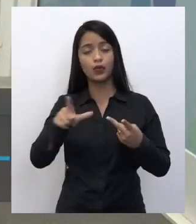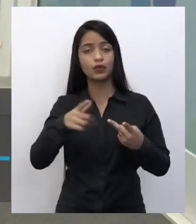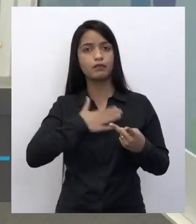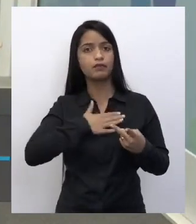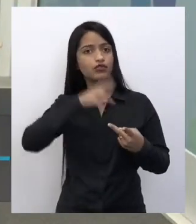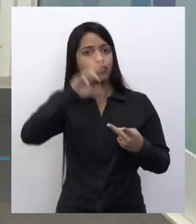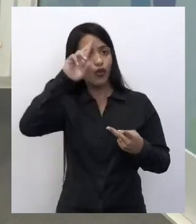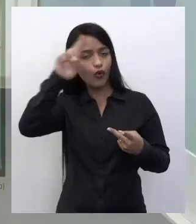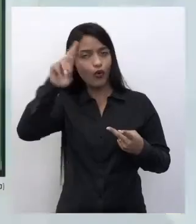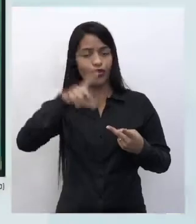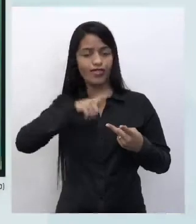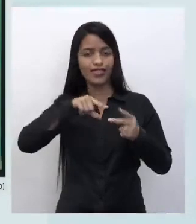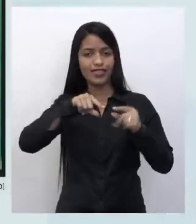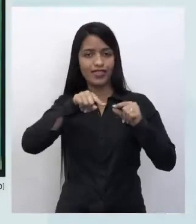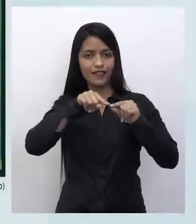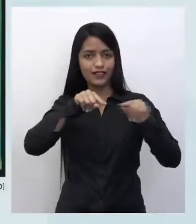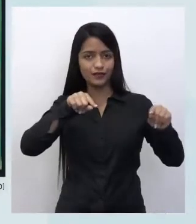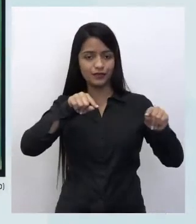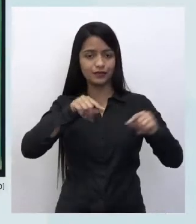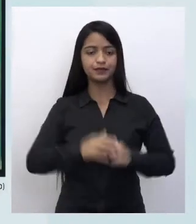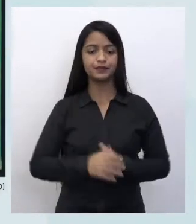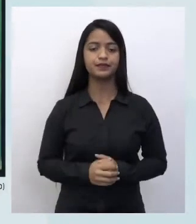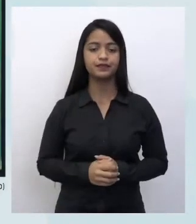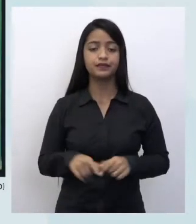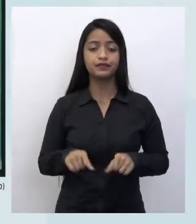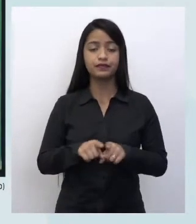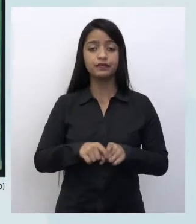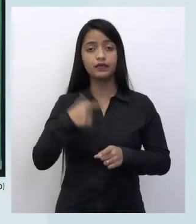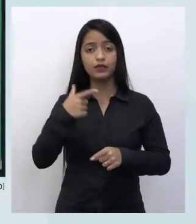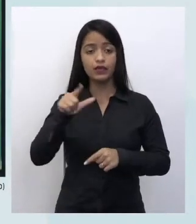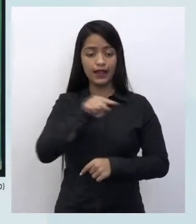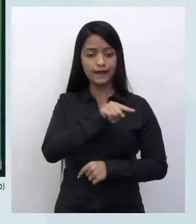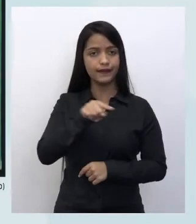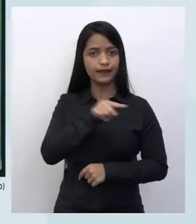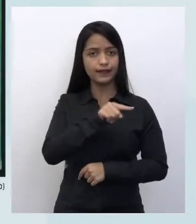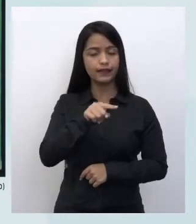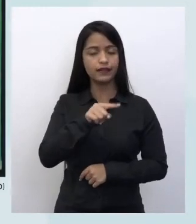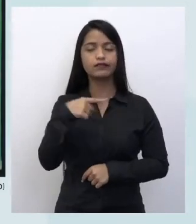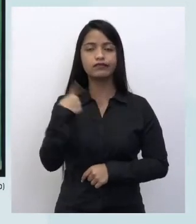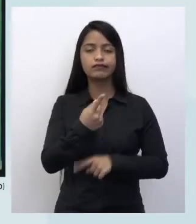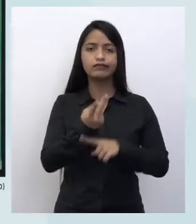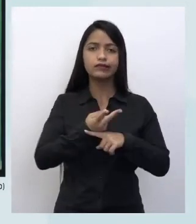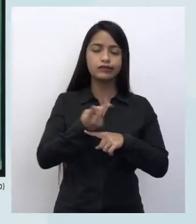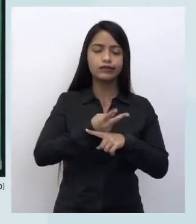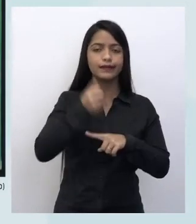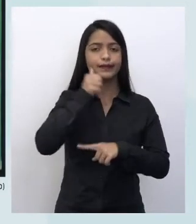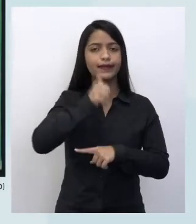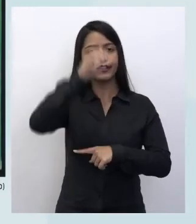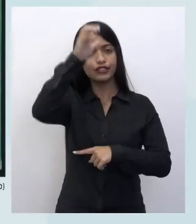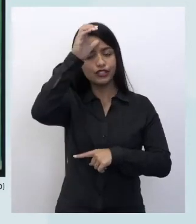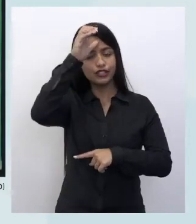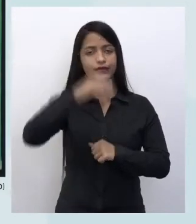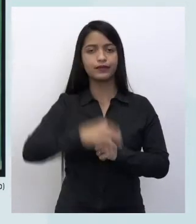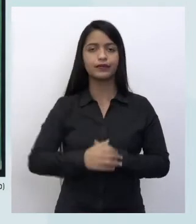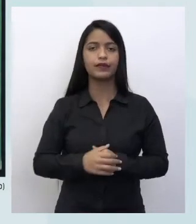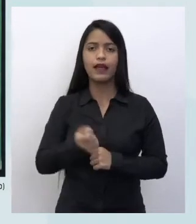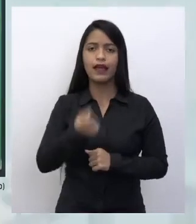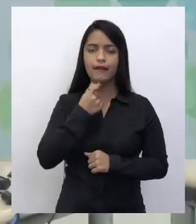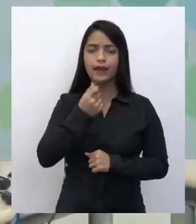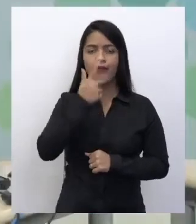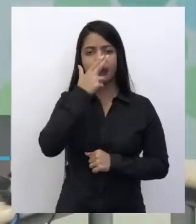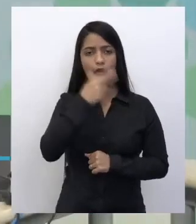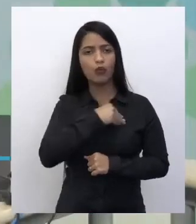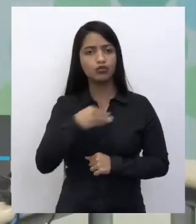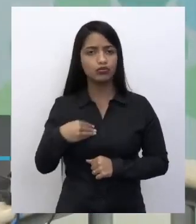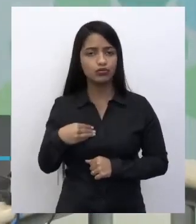ele. Aí temos lá do outro lado. É, pois é isso, andamos atrás de tia Anastácia, o remédio me parece uma consulta. Então,